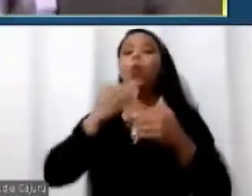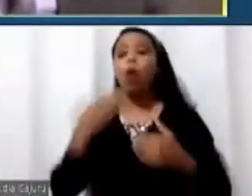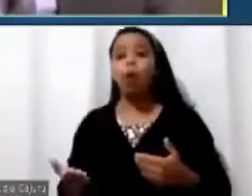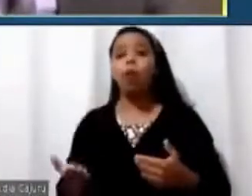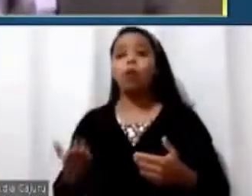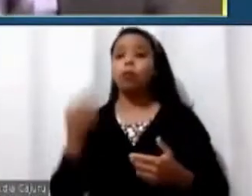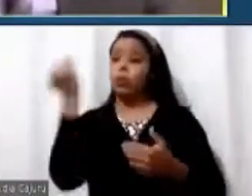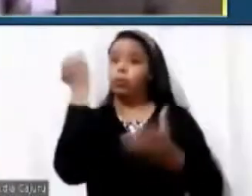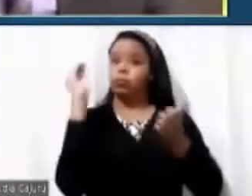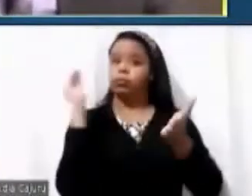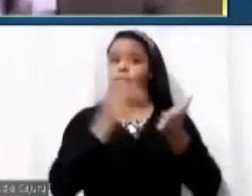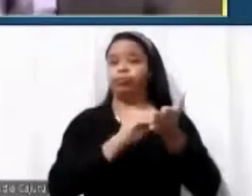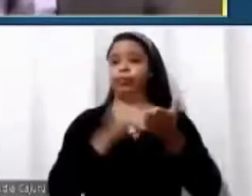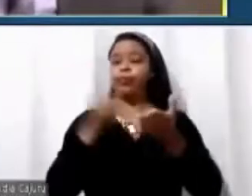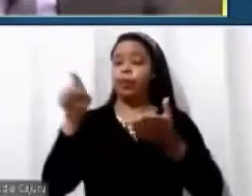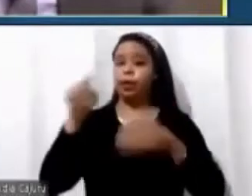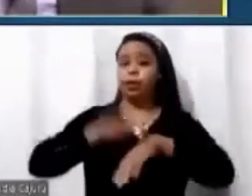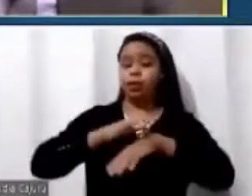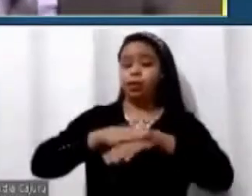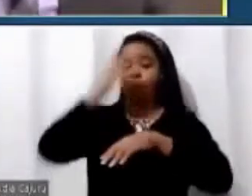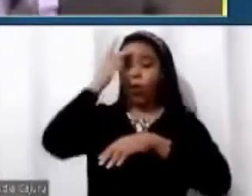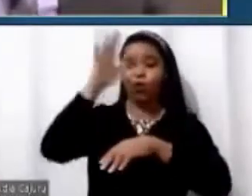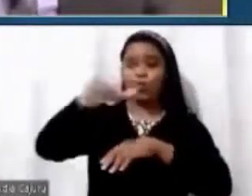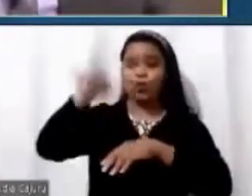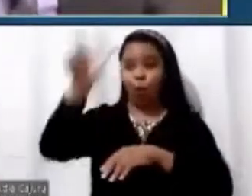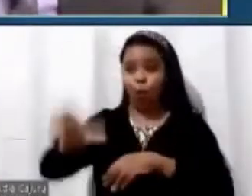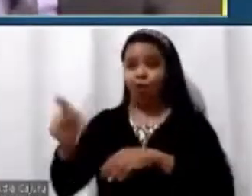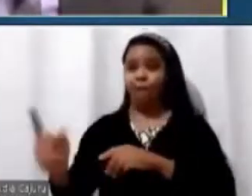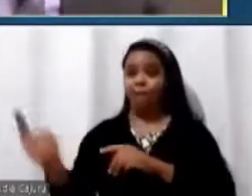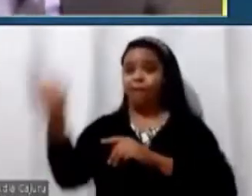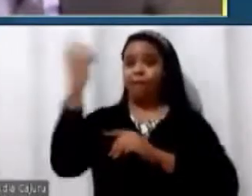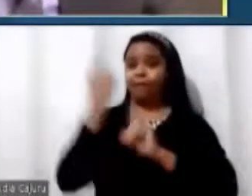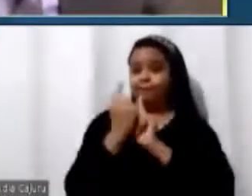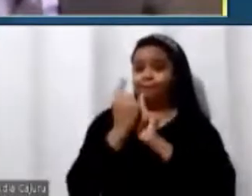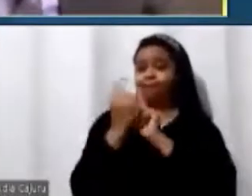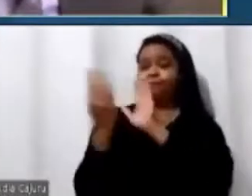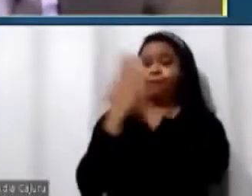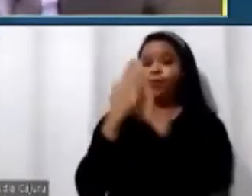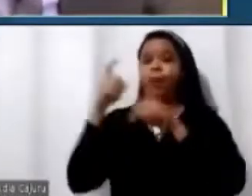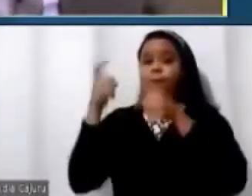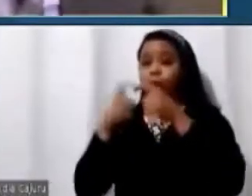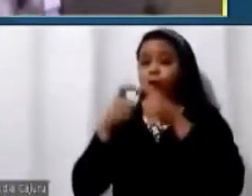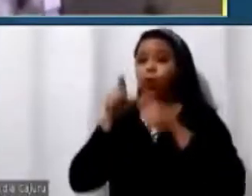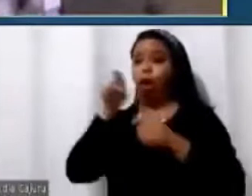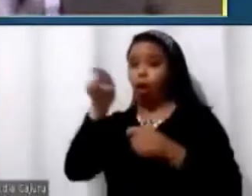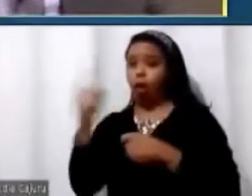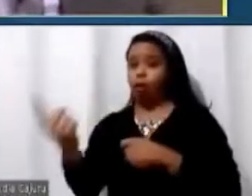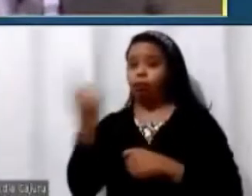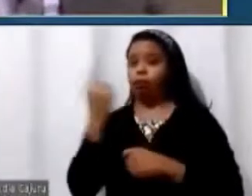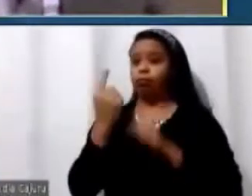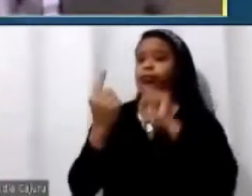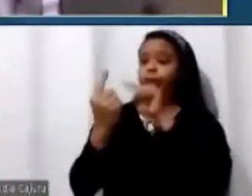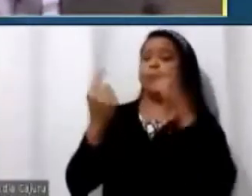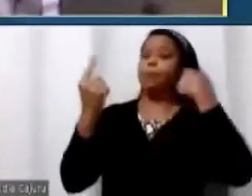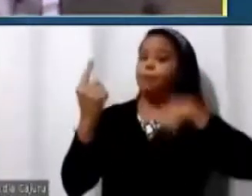termo de consentimento livre, esclarecido, ele nunca foi tão importante diante da autonomia do